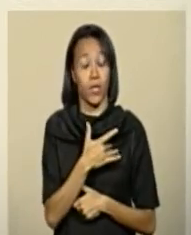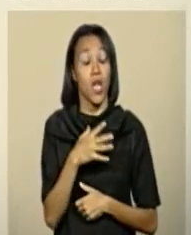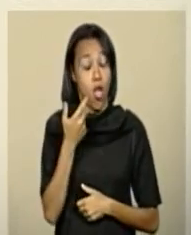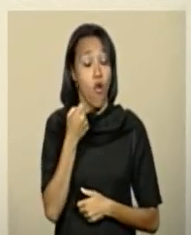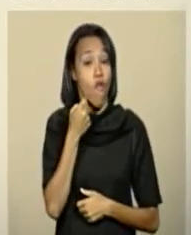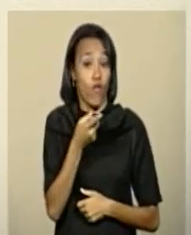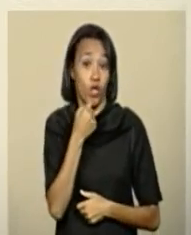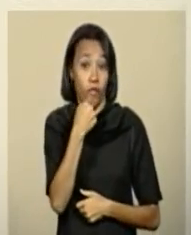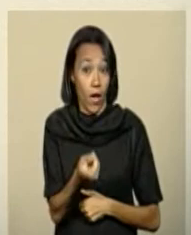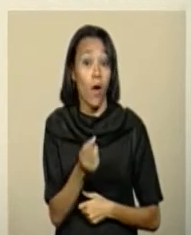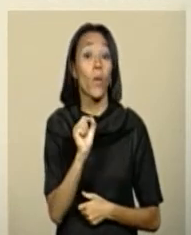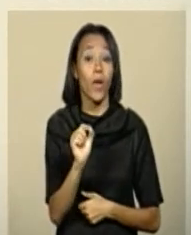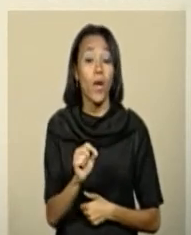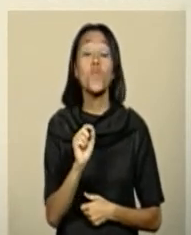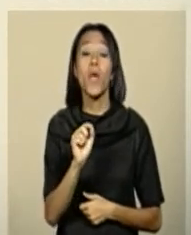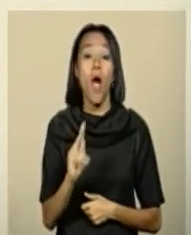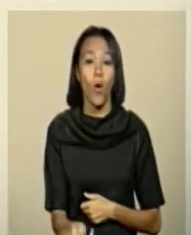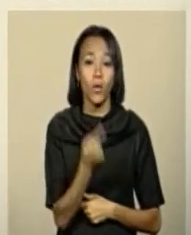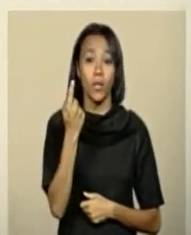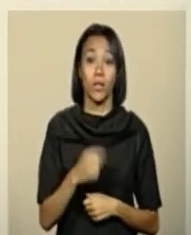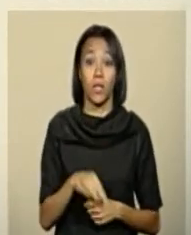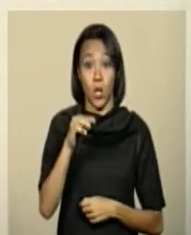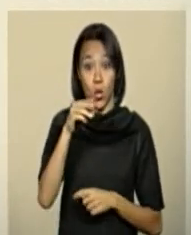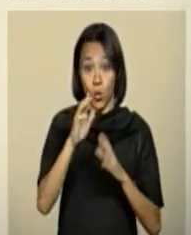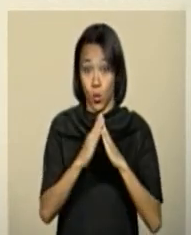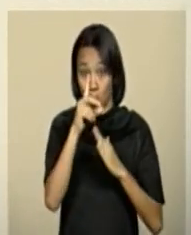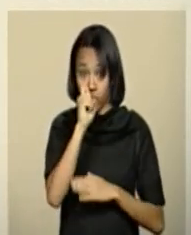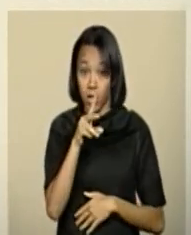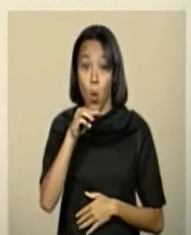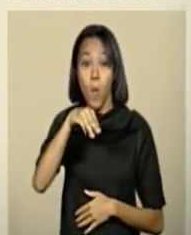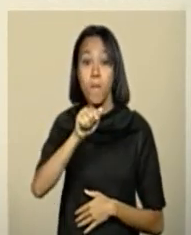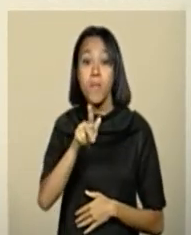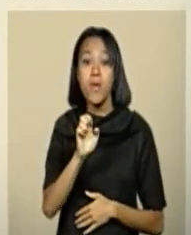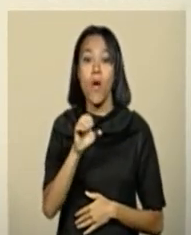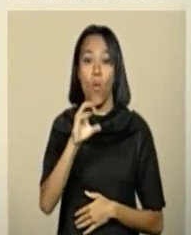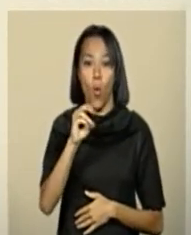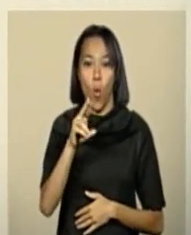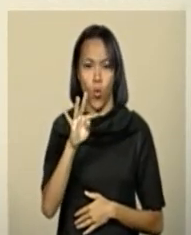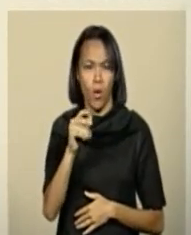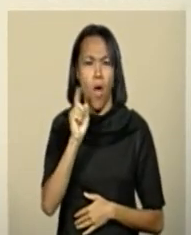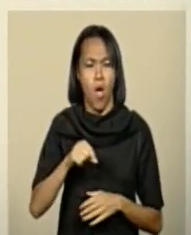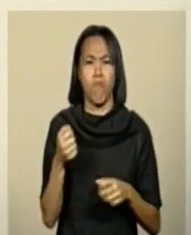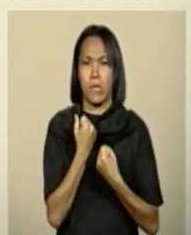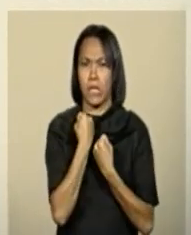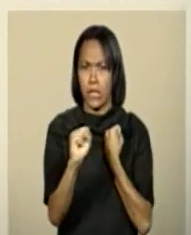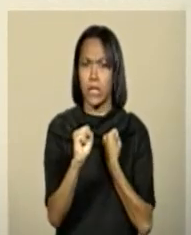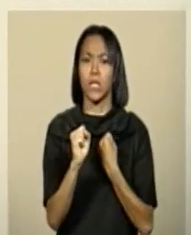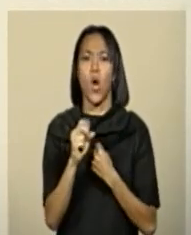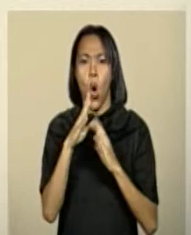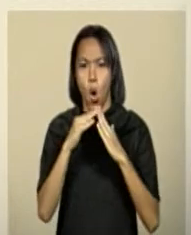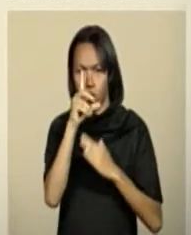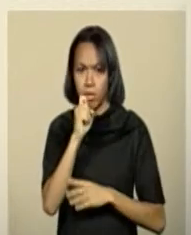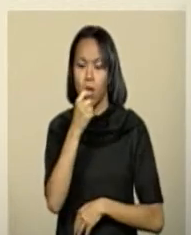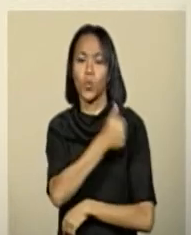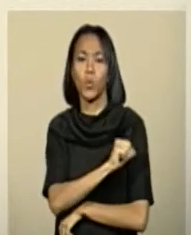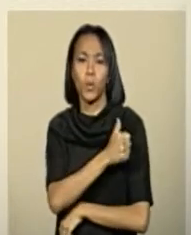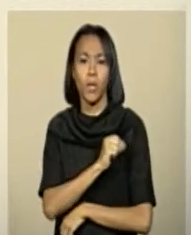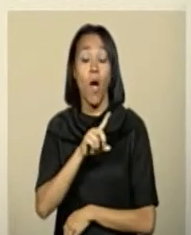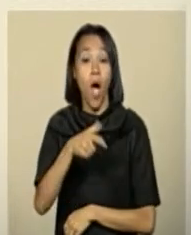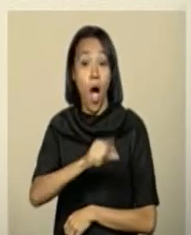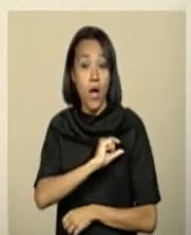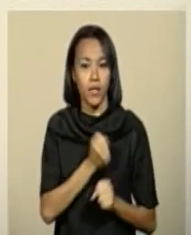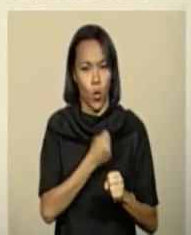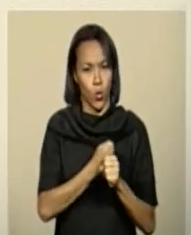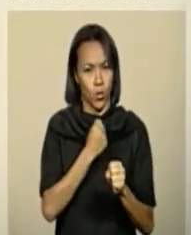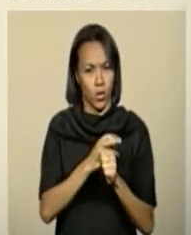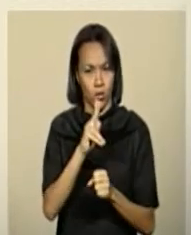Eu vou te contar, Luciano, o que aconteceu no Hospital Miguel Couto, que é um grande hospital do Rio de Janeiro. Antes da construção das UPAs na região